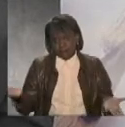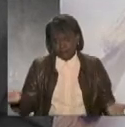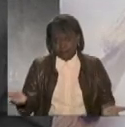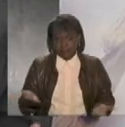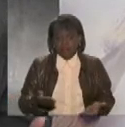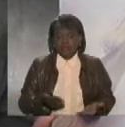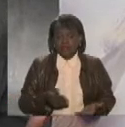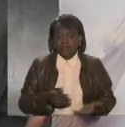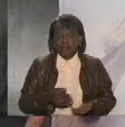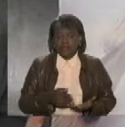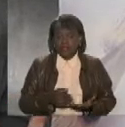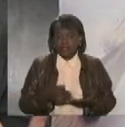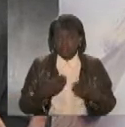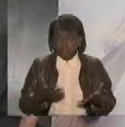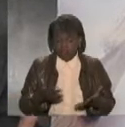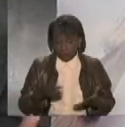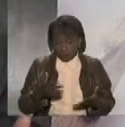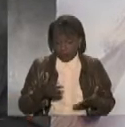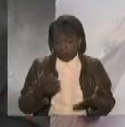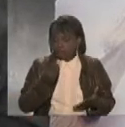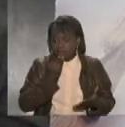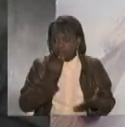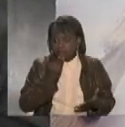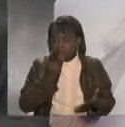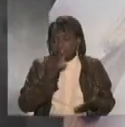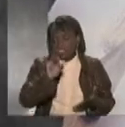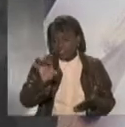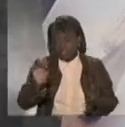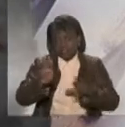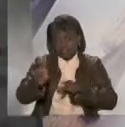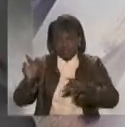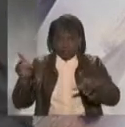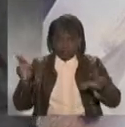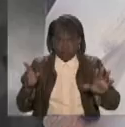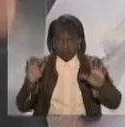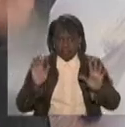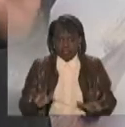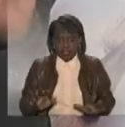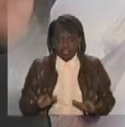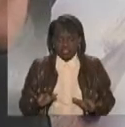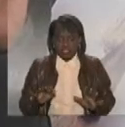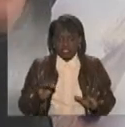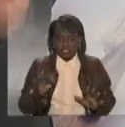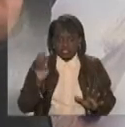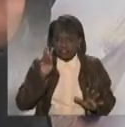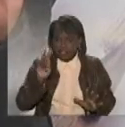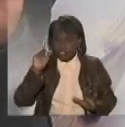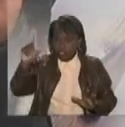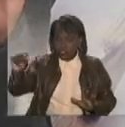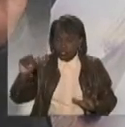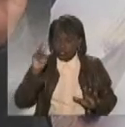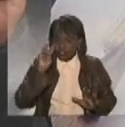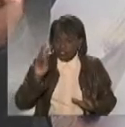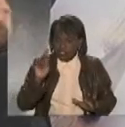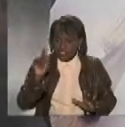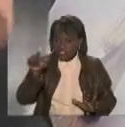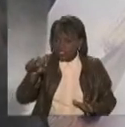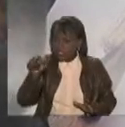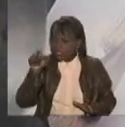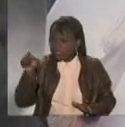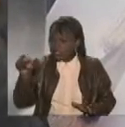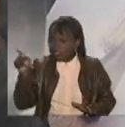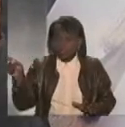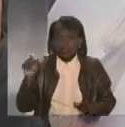pré-adolescente. Pessoal, claro que cada caso é um caso, mas se a gente puder olhar de longe, assim,